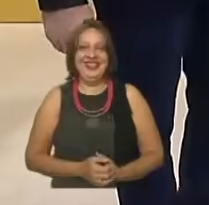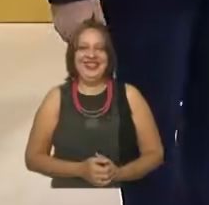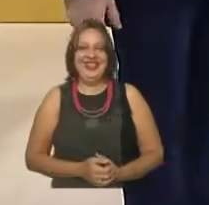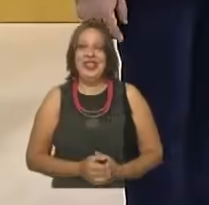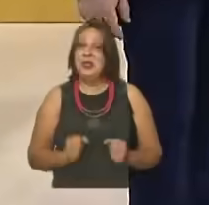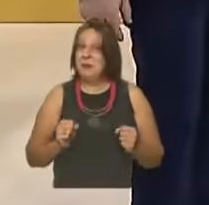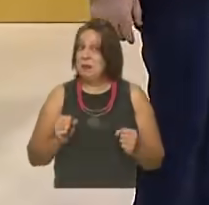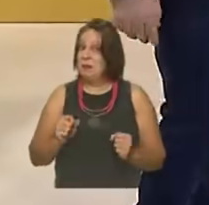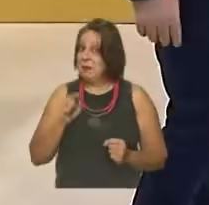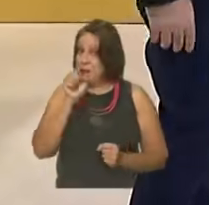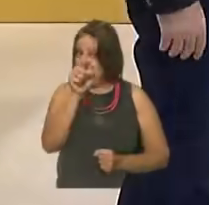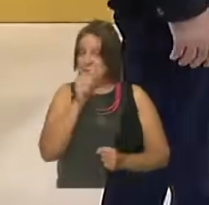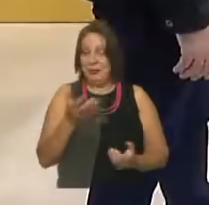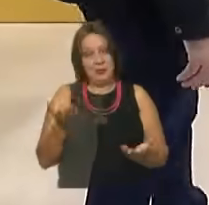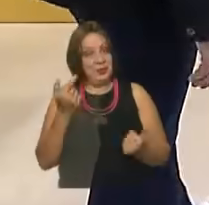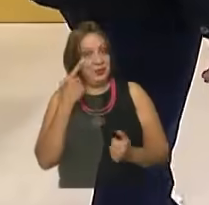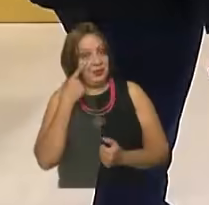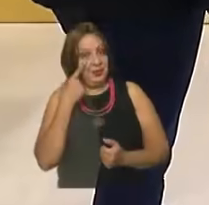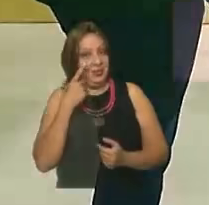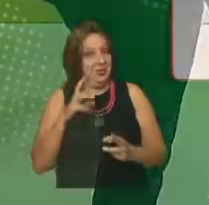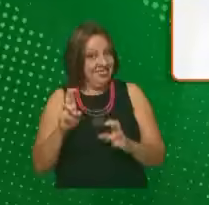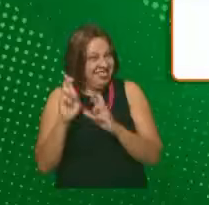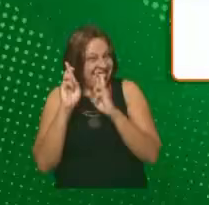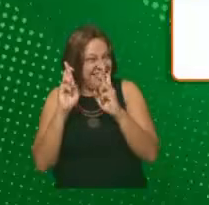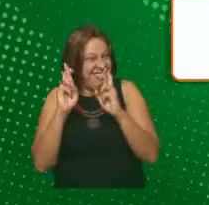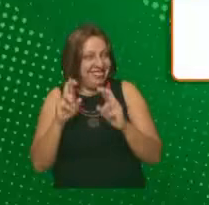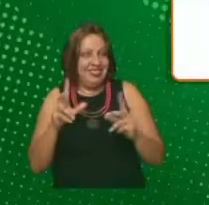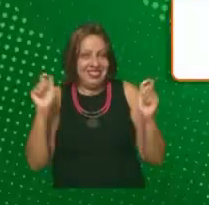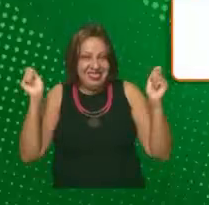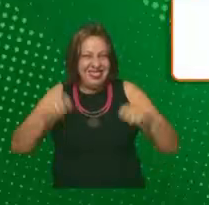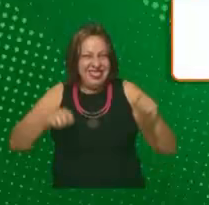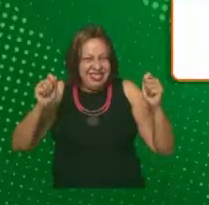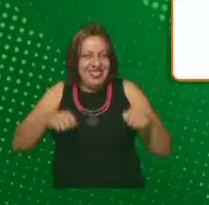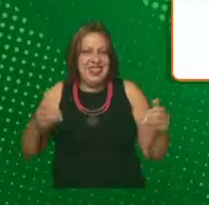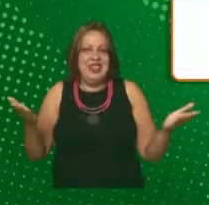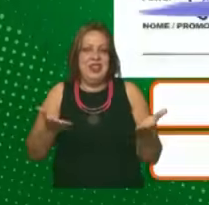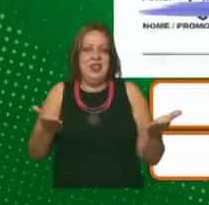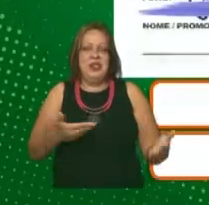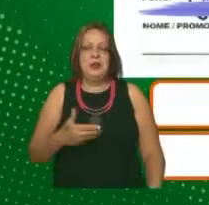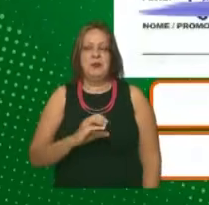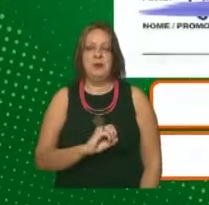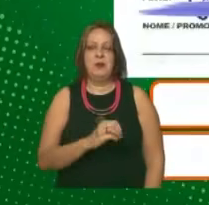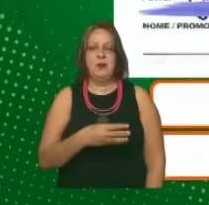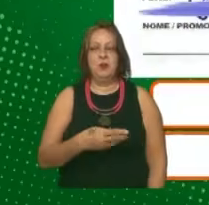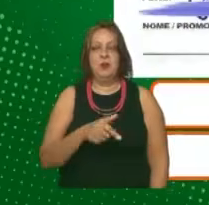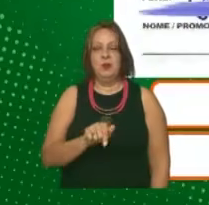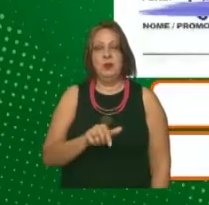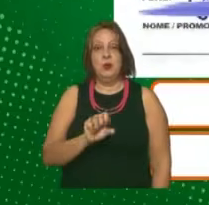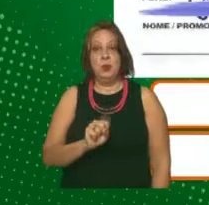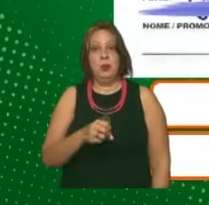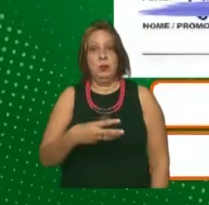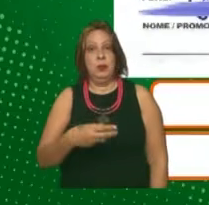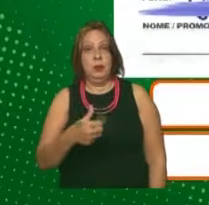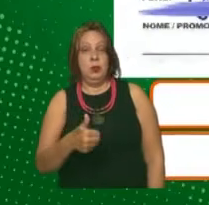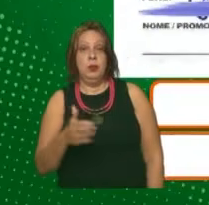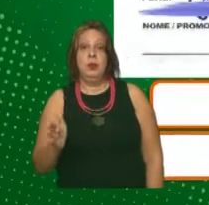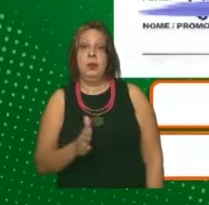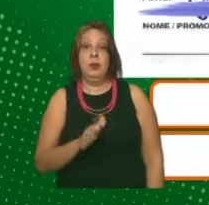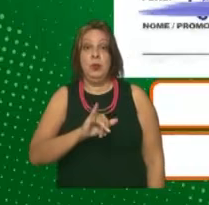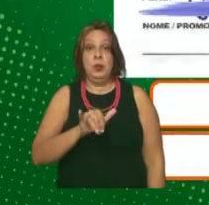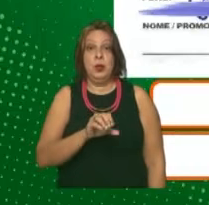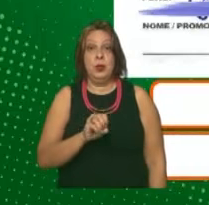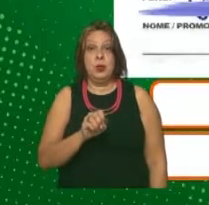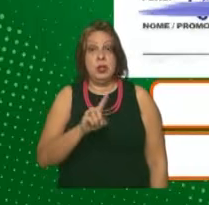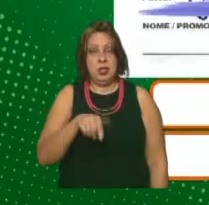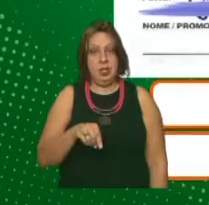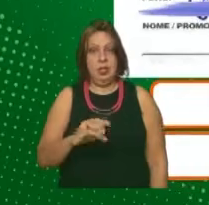pode ser você, viu? Vamos lá, tô sentindo que vai ser agora. 047831, José Cícero da